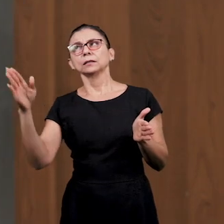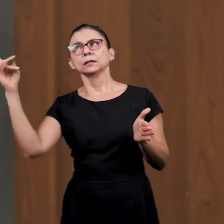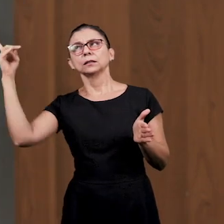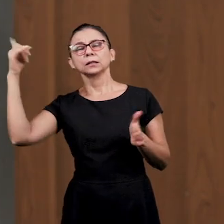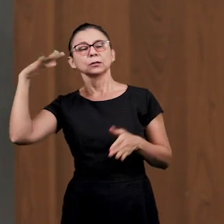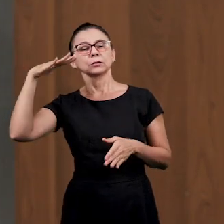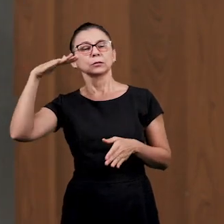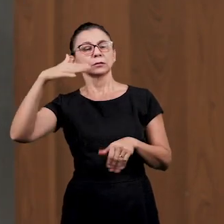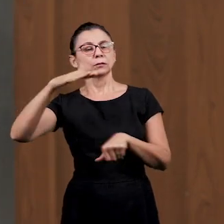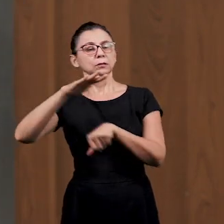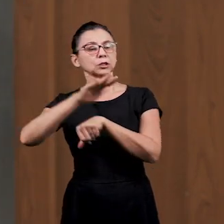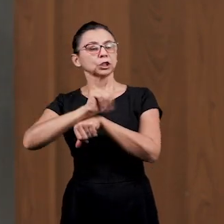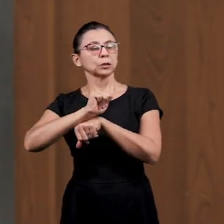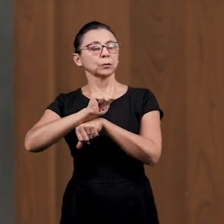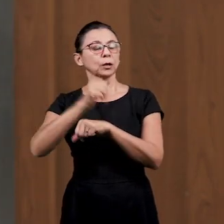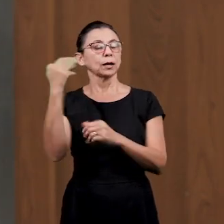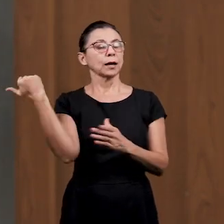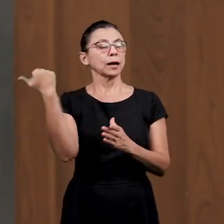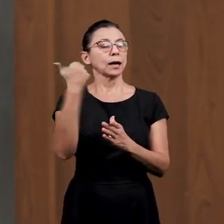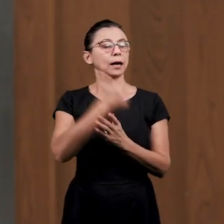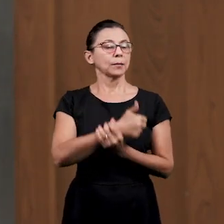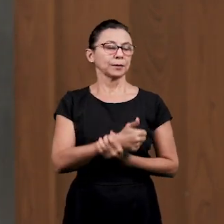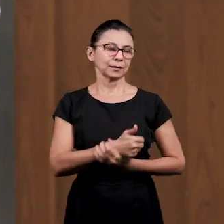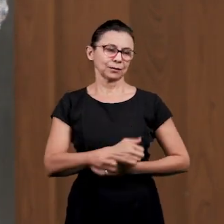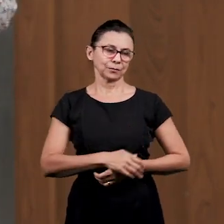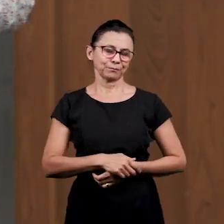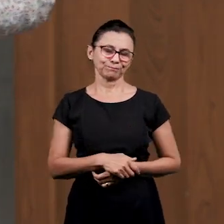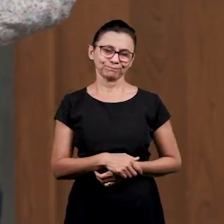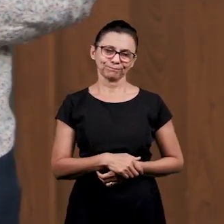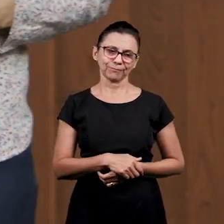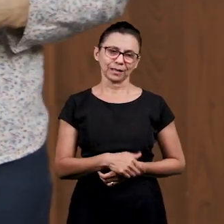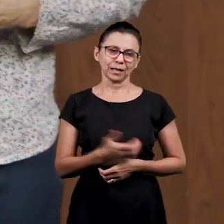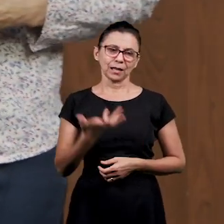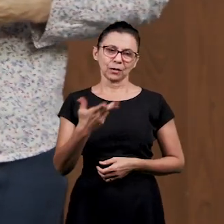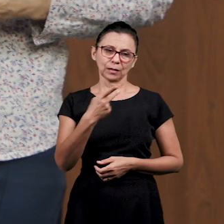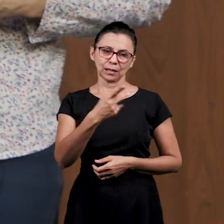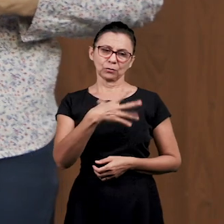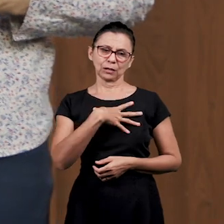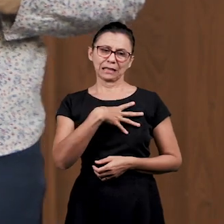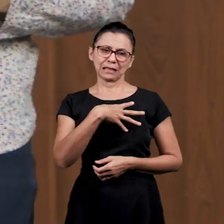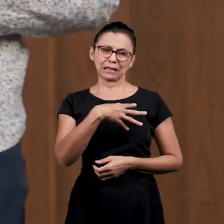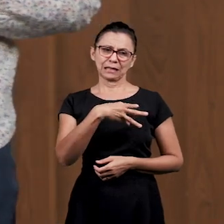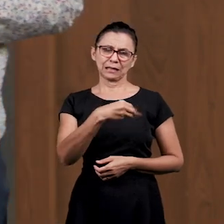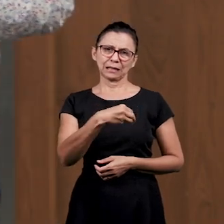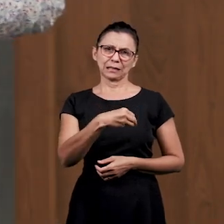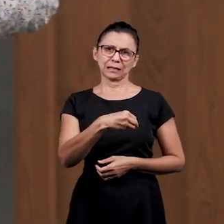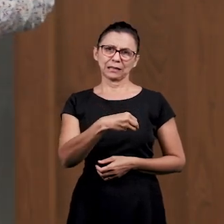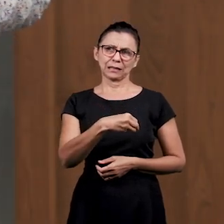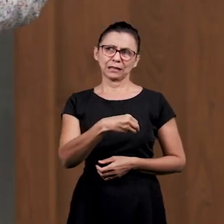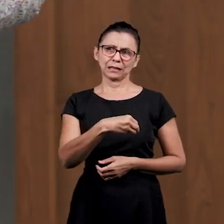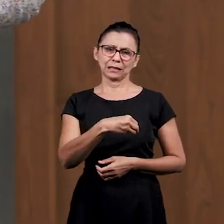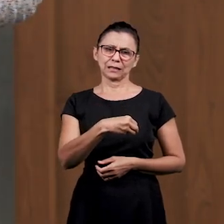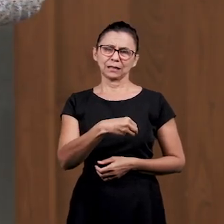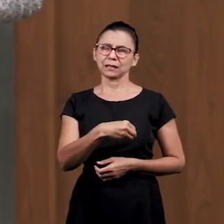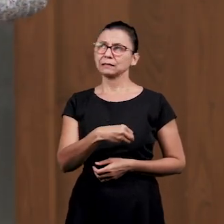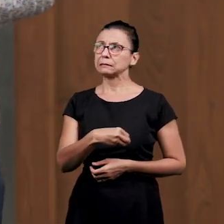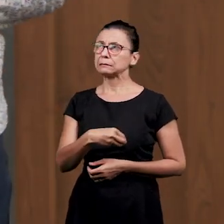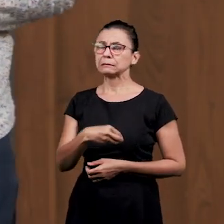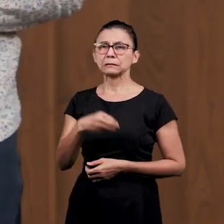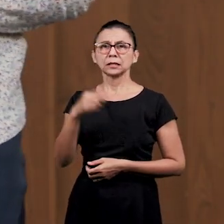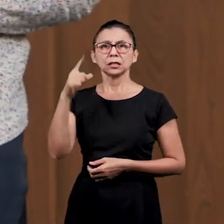disse: Abraão, eu quero o teu filho. Que coisa